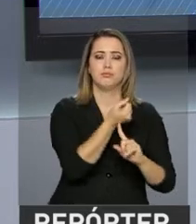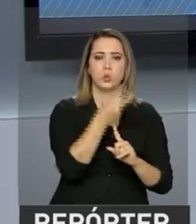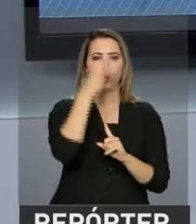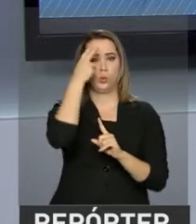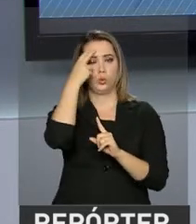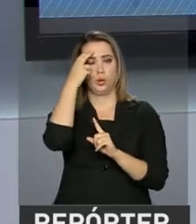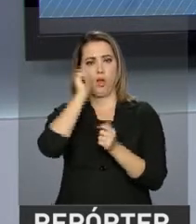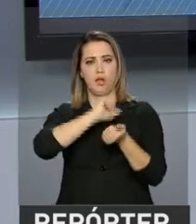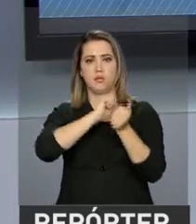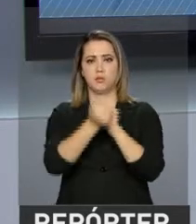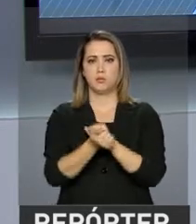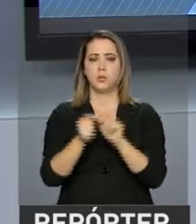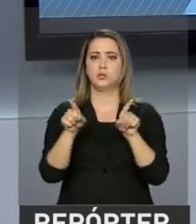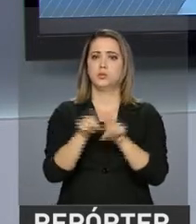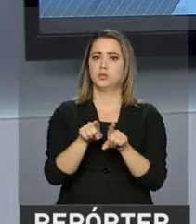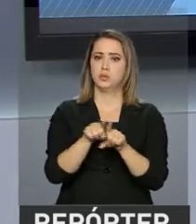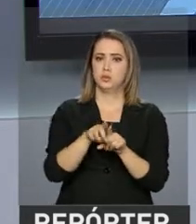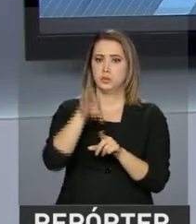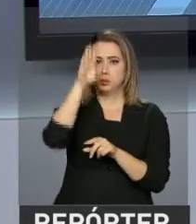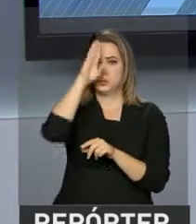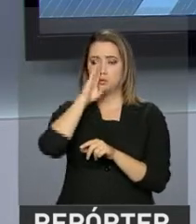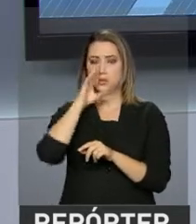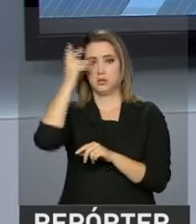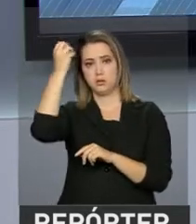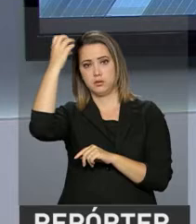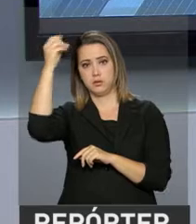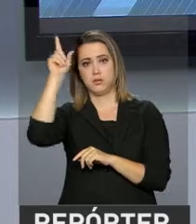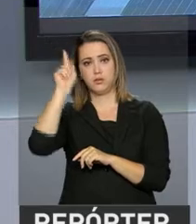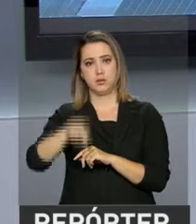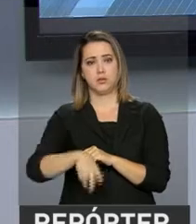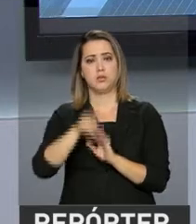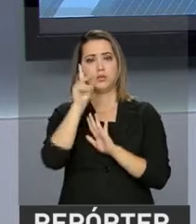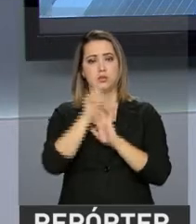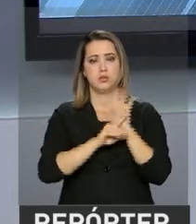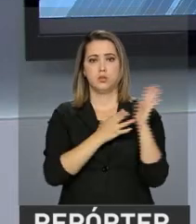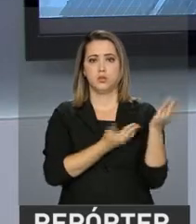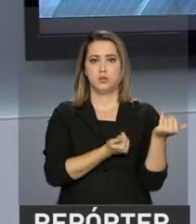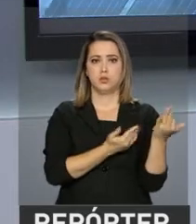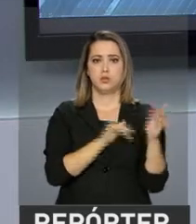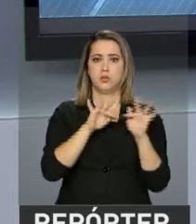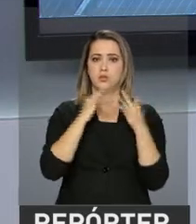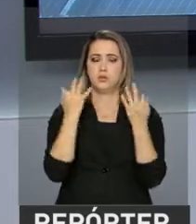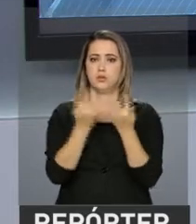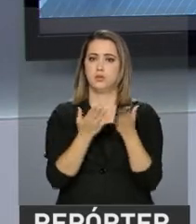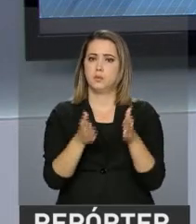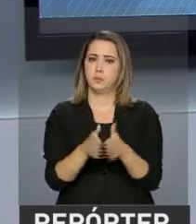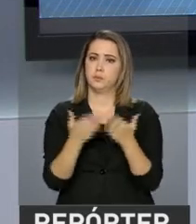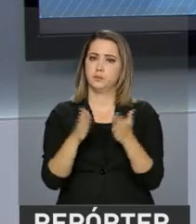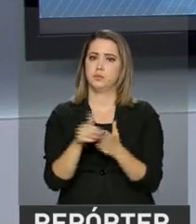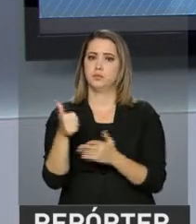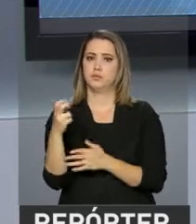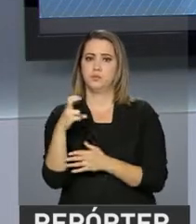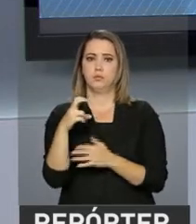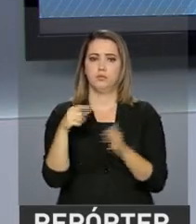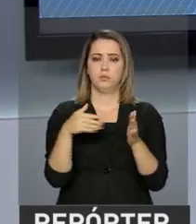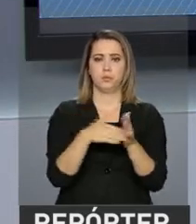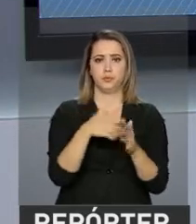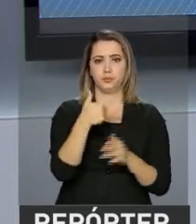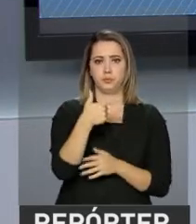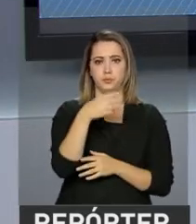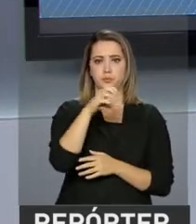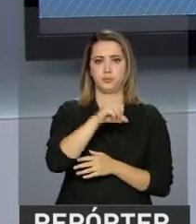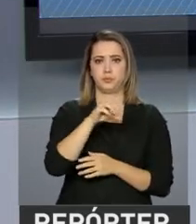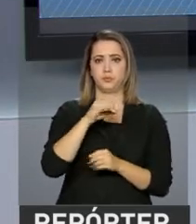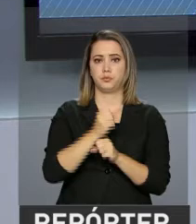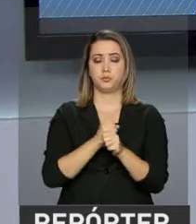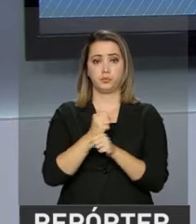em viagens interestaduais é direito dos jovens de famílias mais pobres entre 15 e 29 anos o acesso ao benefício